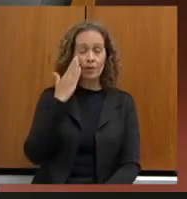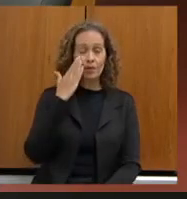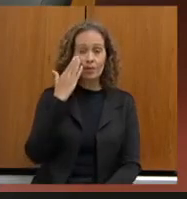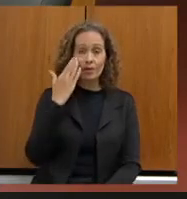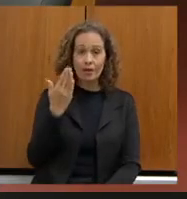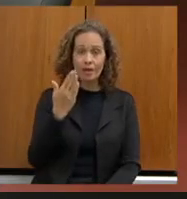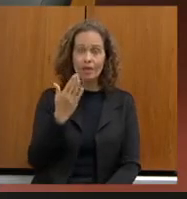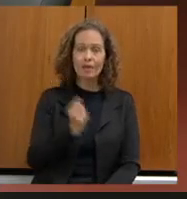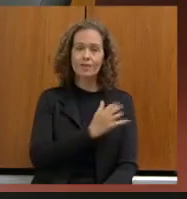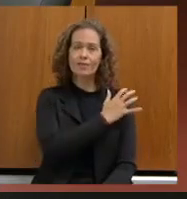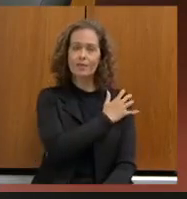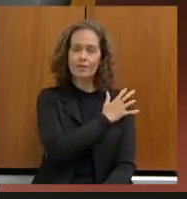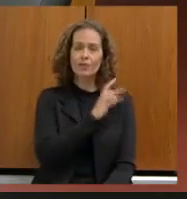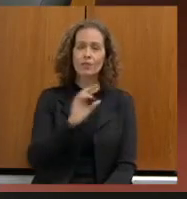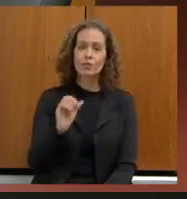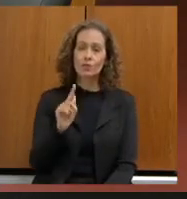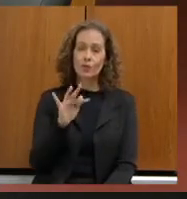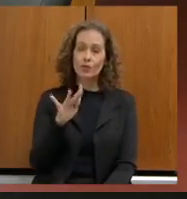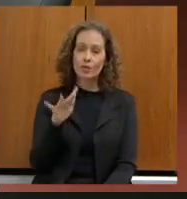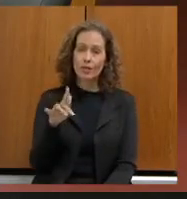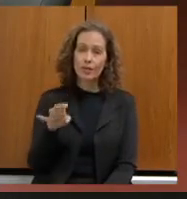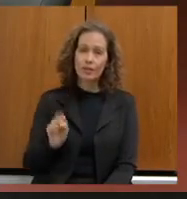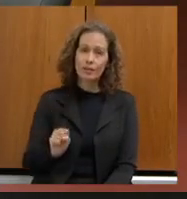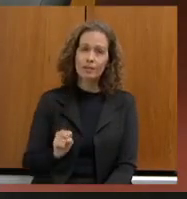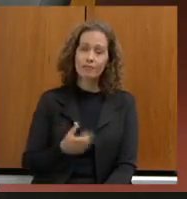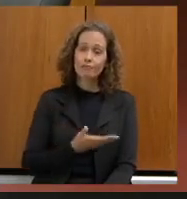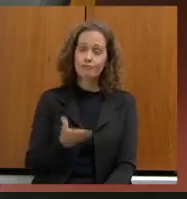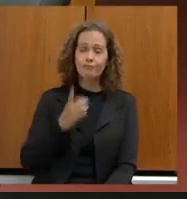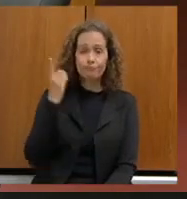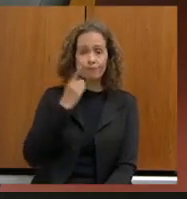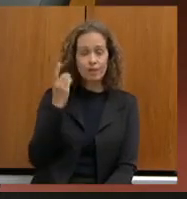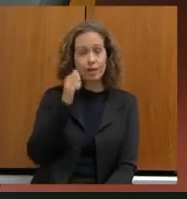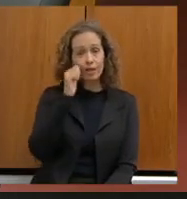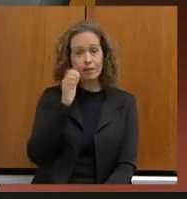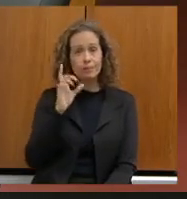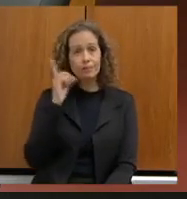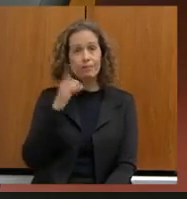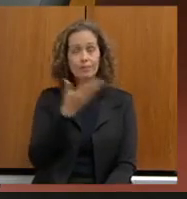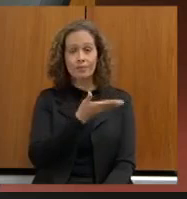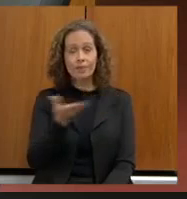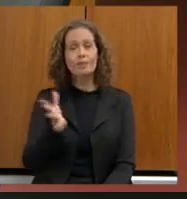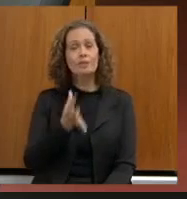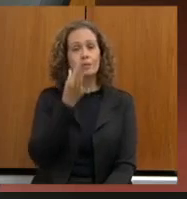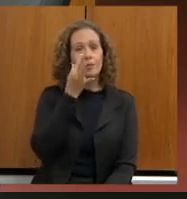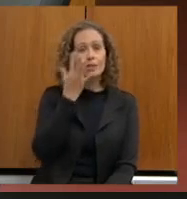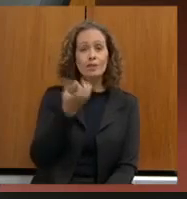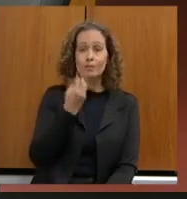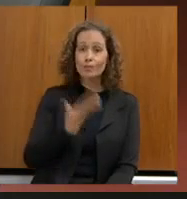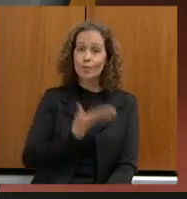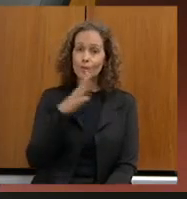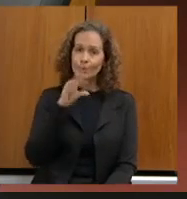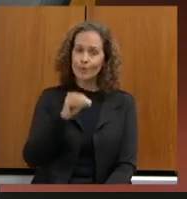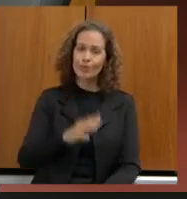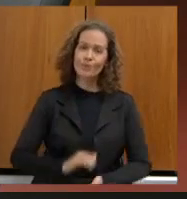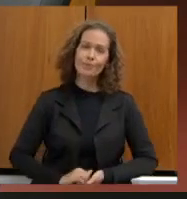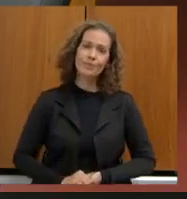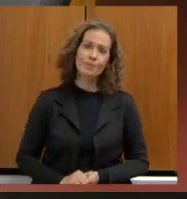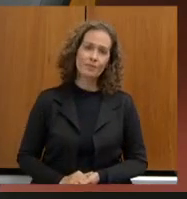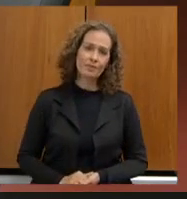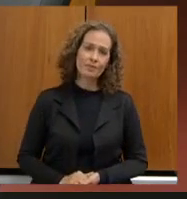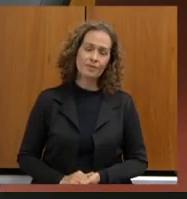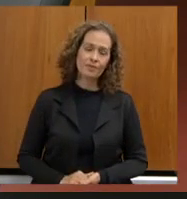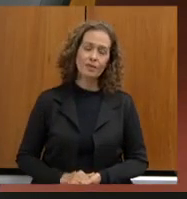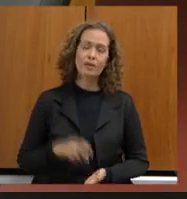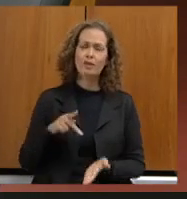da casa a gente Rodrigues senhores deputados senhoras deputadas e deputados aqui presentes senhoras e senhores boa noite é